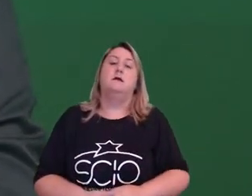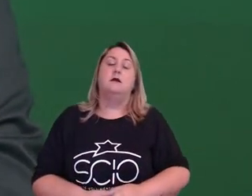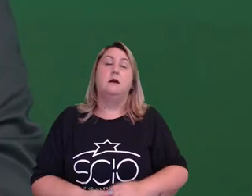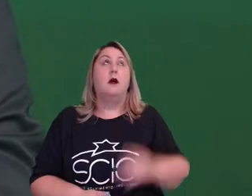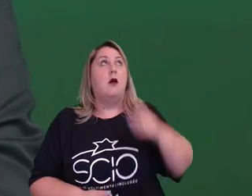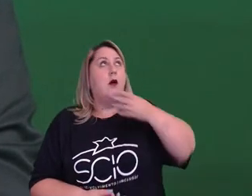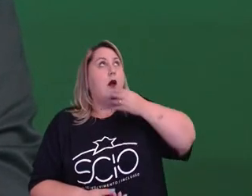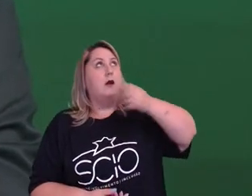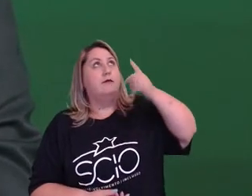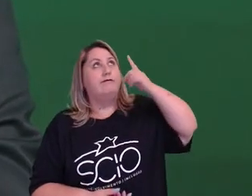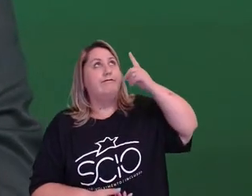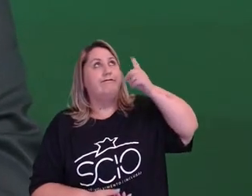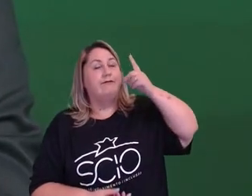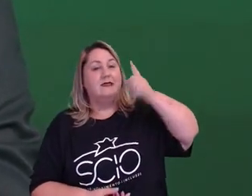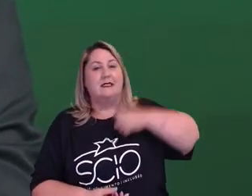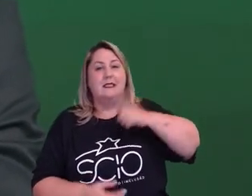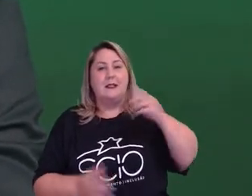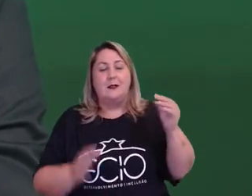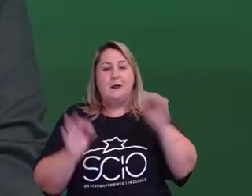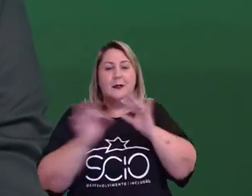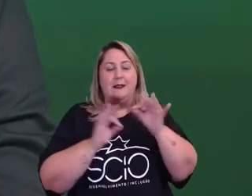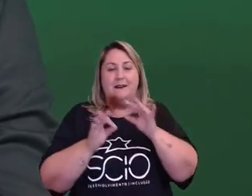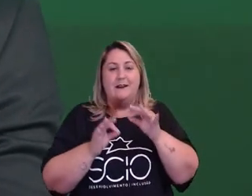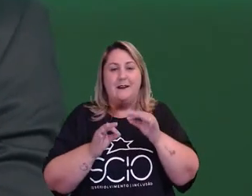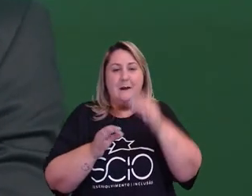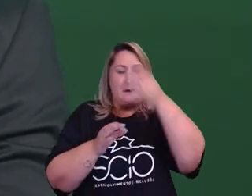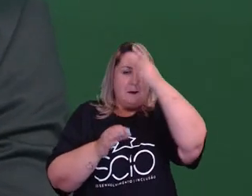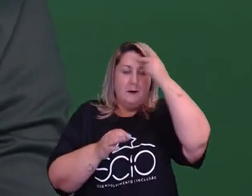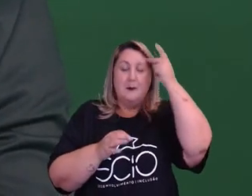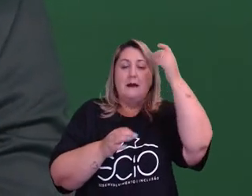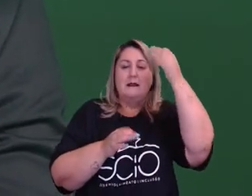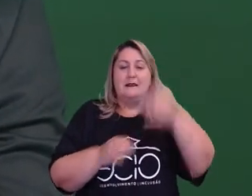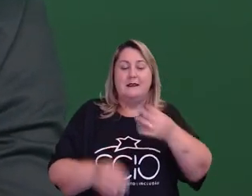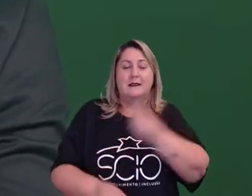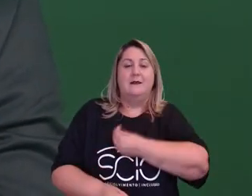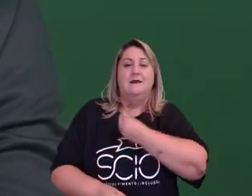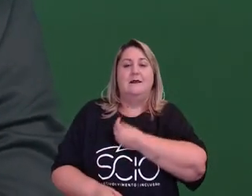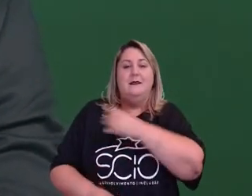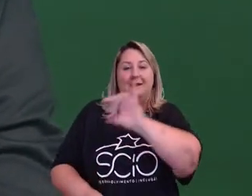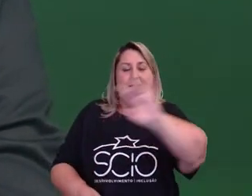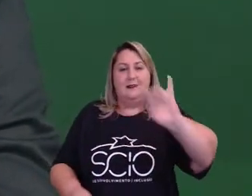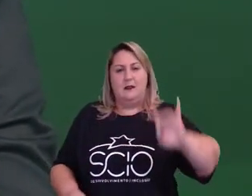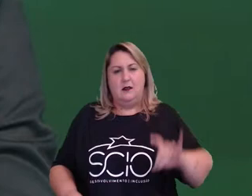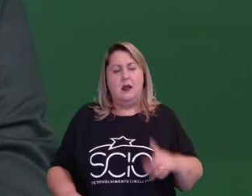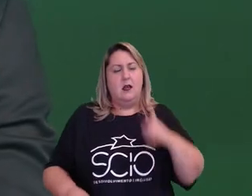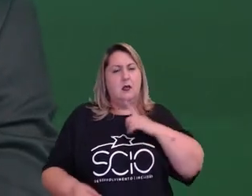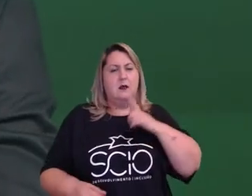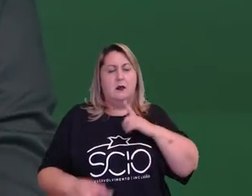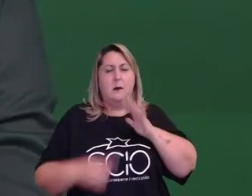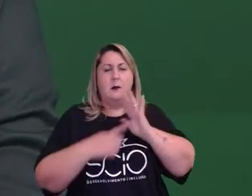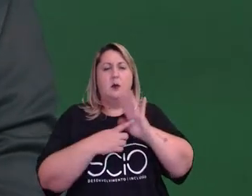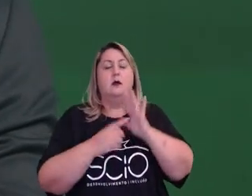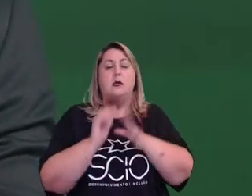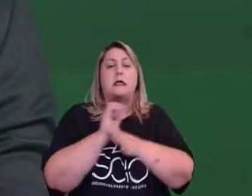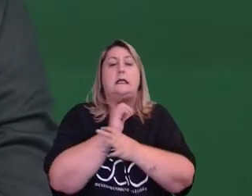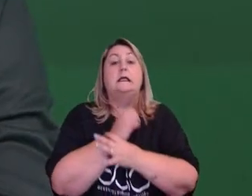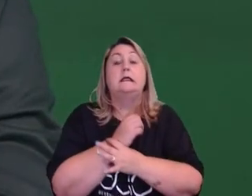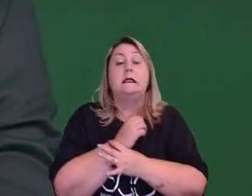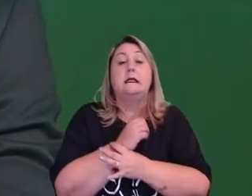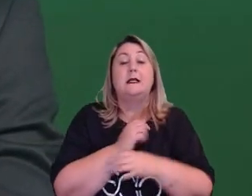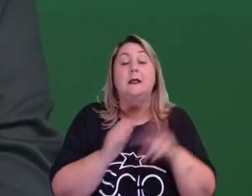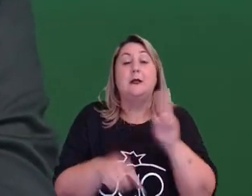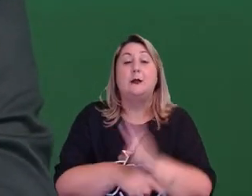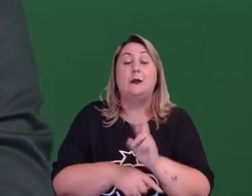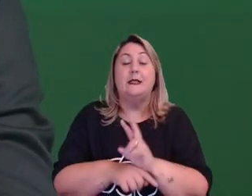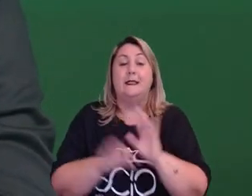lá em cima coloco as pessoas certas nas nossas vidas, e você sempre levantando a bandeira da segurança, a bandeira do